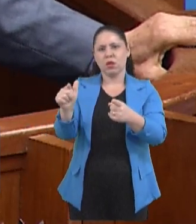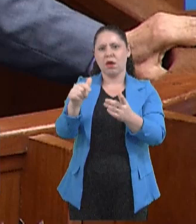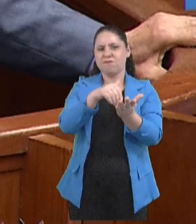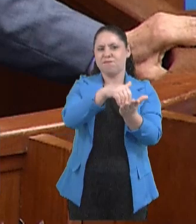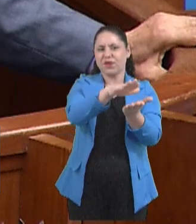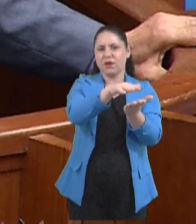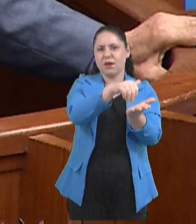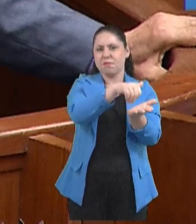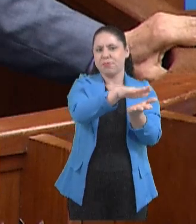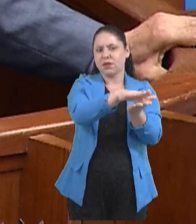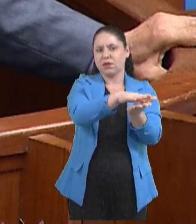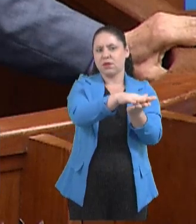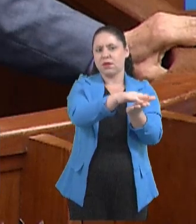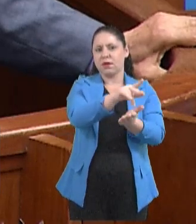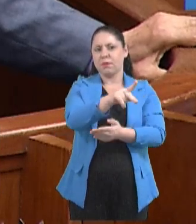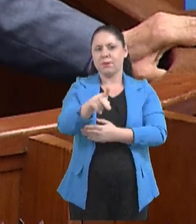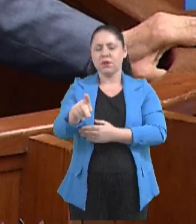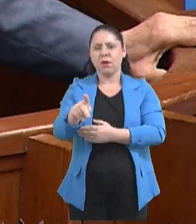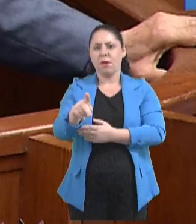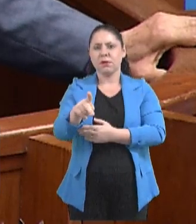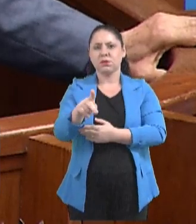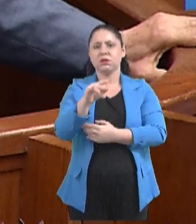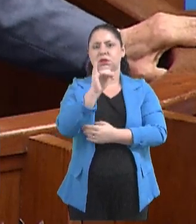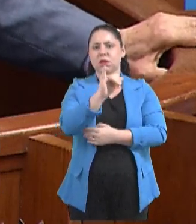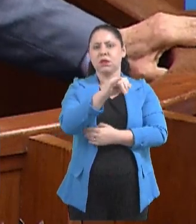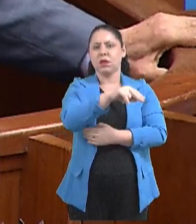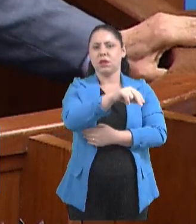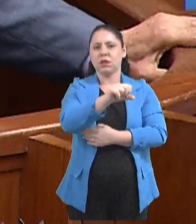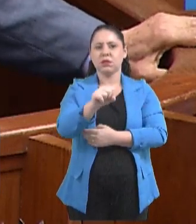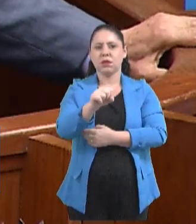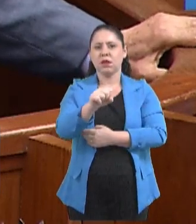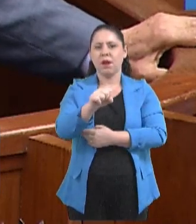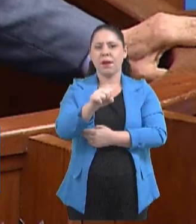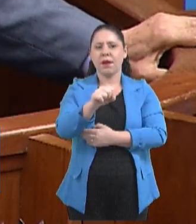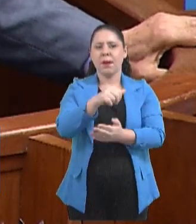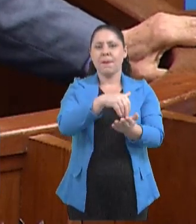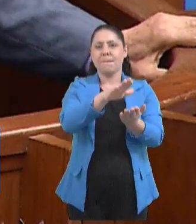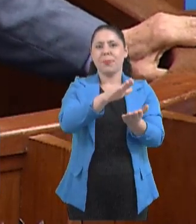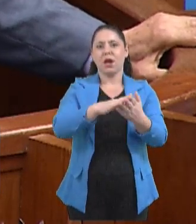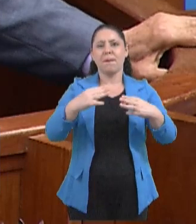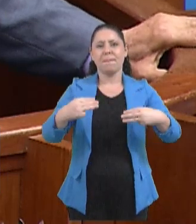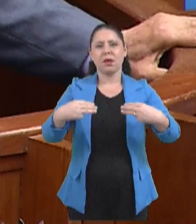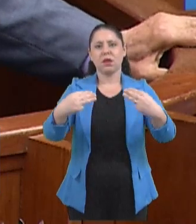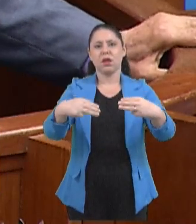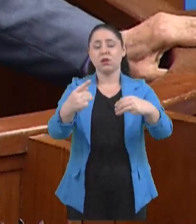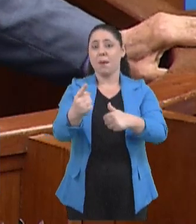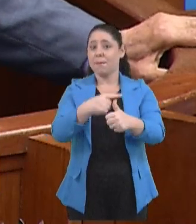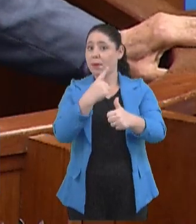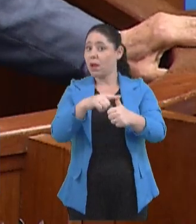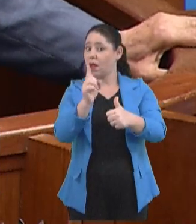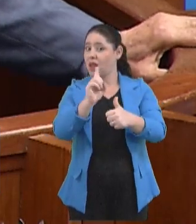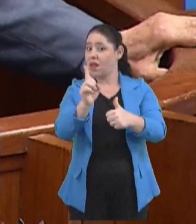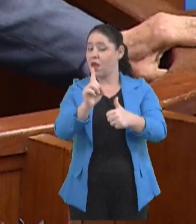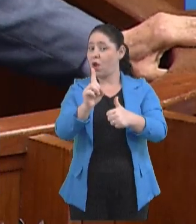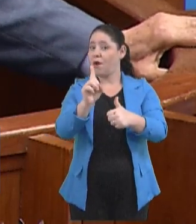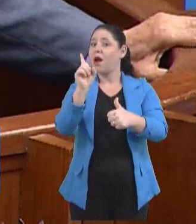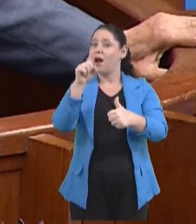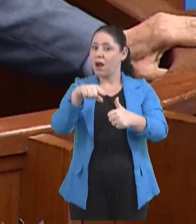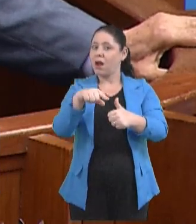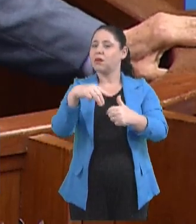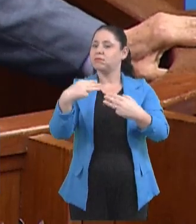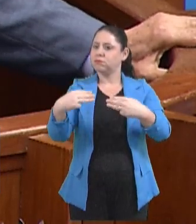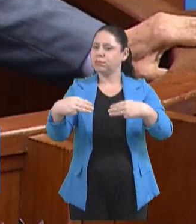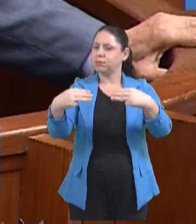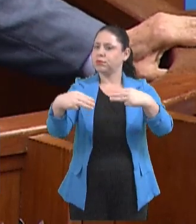pessoa do presidente do INSS. Tem que demitir o ministro, porque não é a primeira vez que, através desse